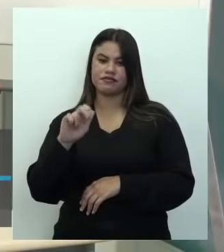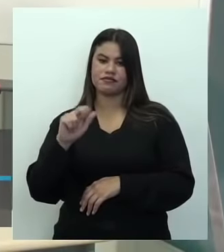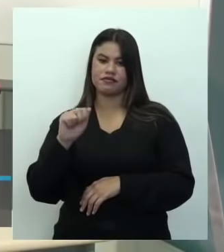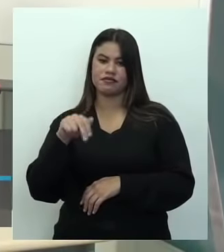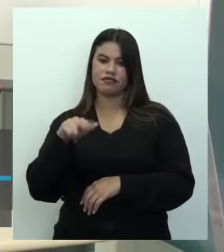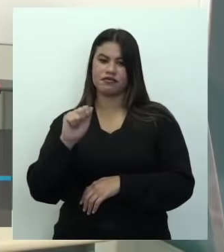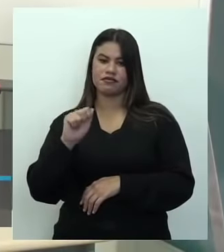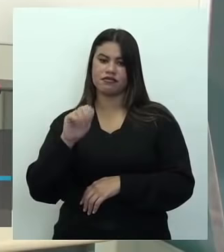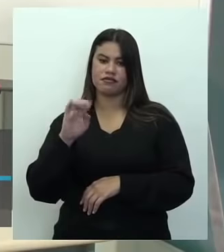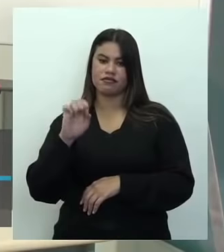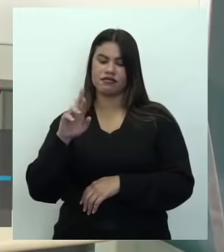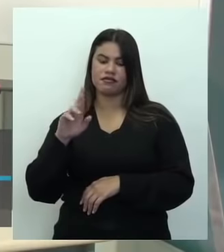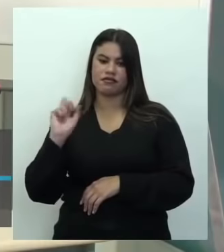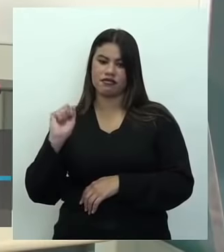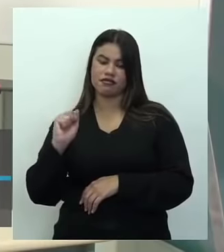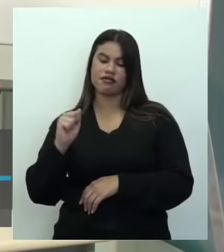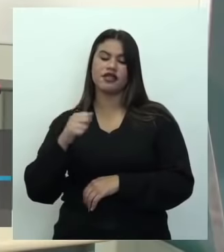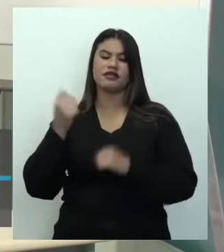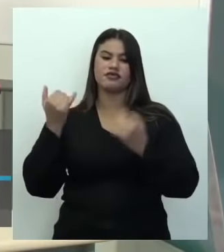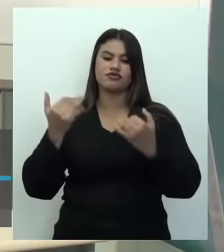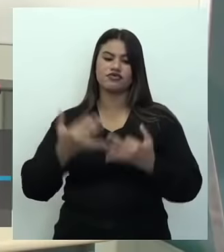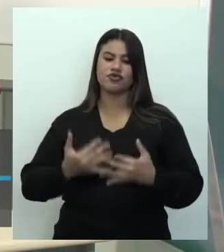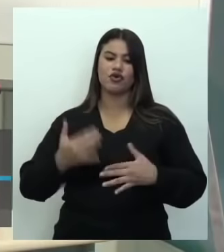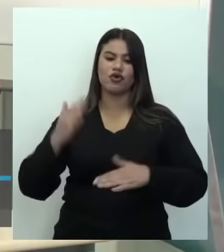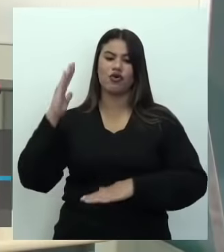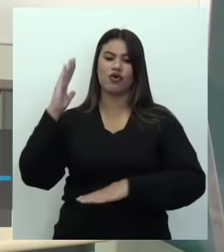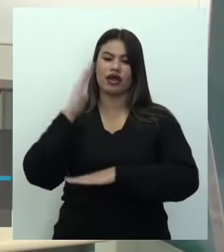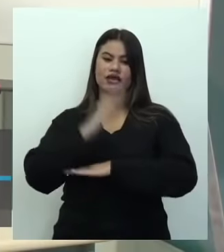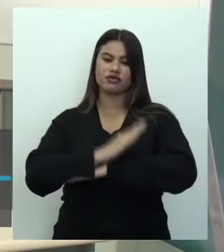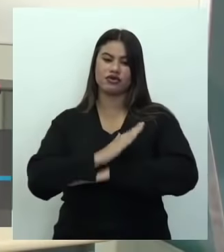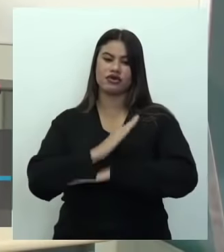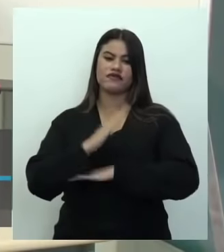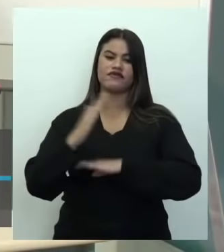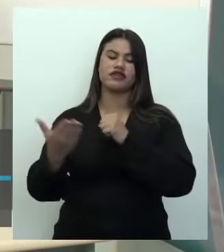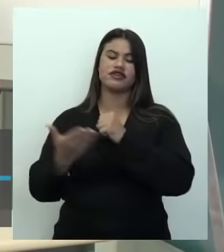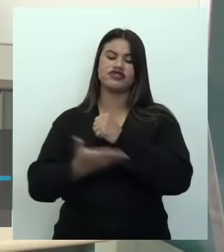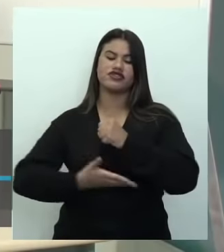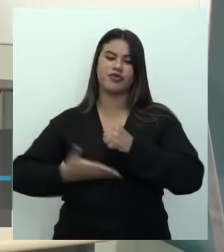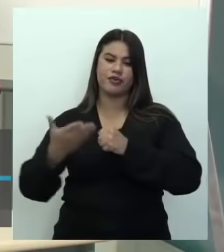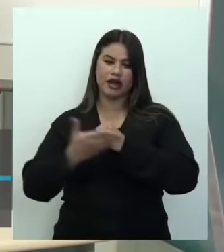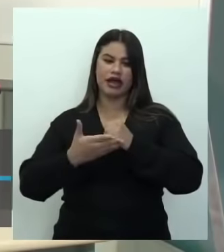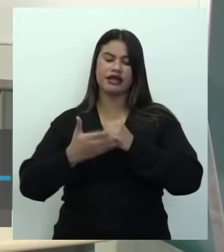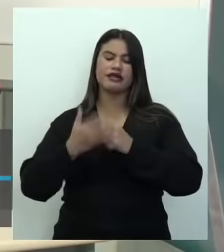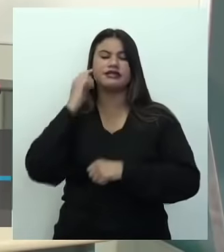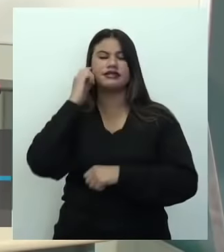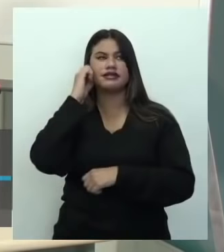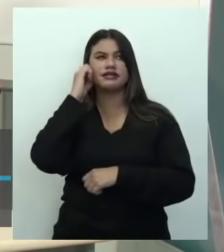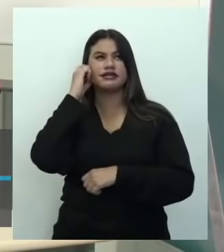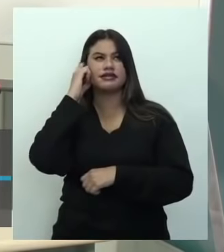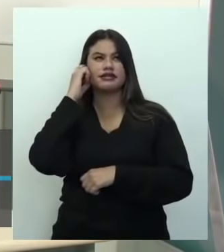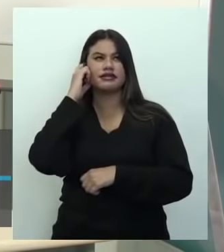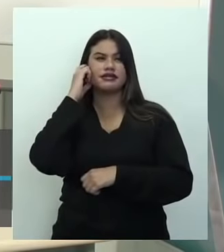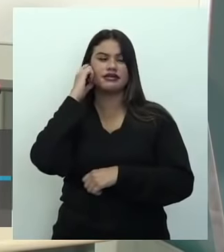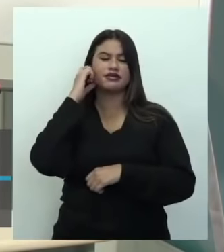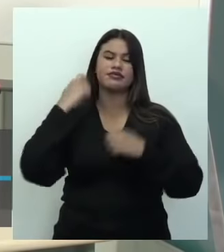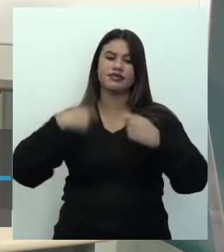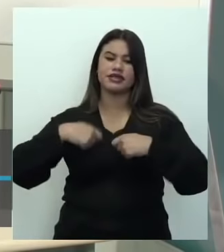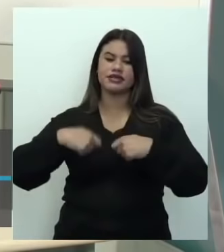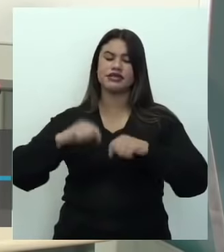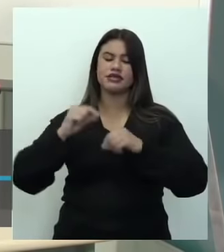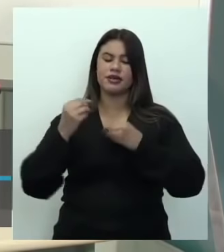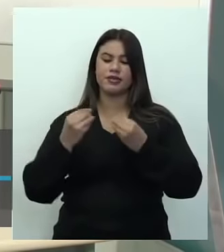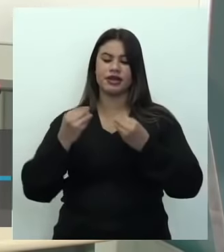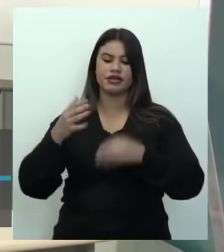é a cartografia de base, né? Que ela serve aí para que todos os outros mapas, eles consigam